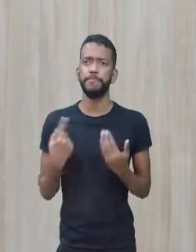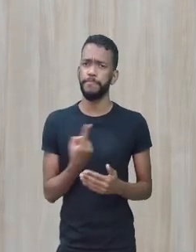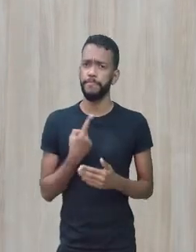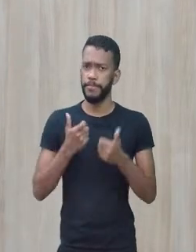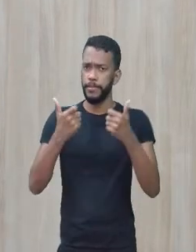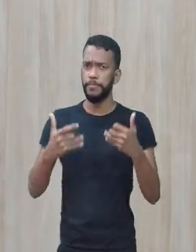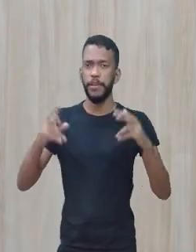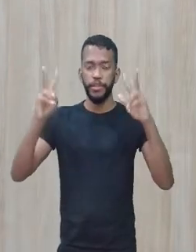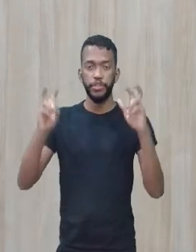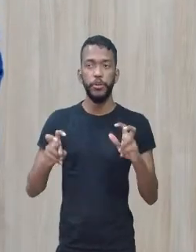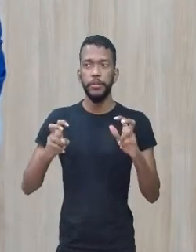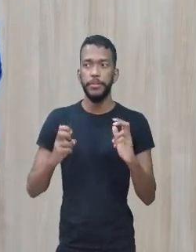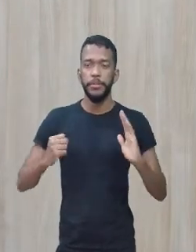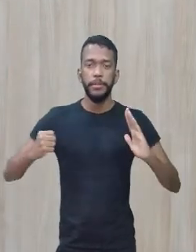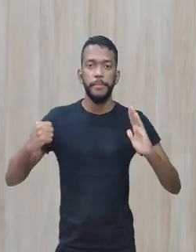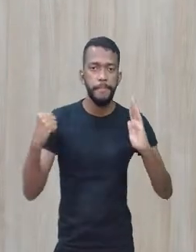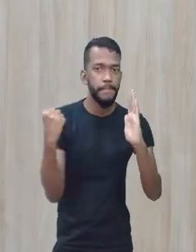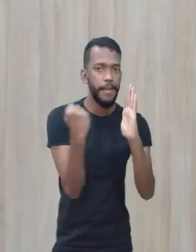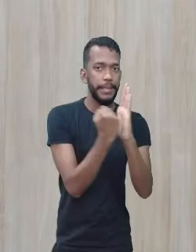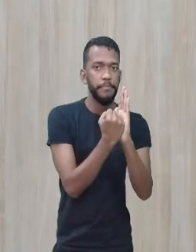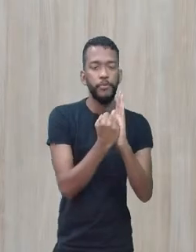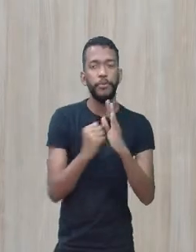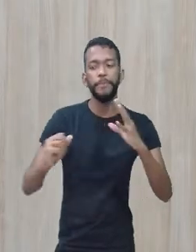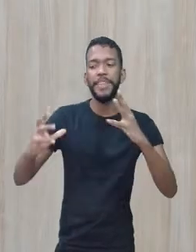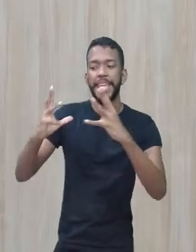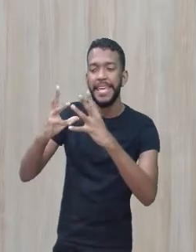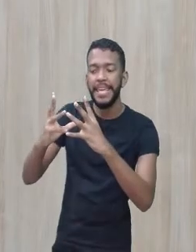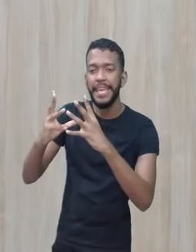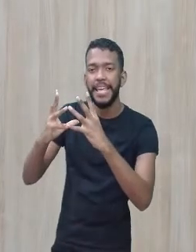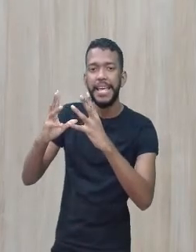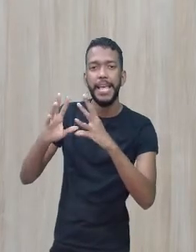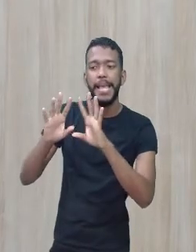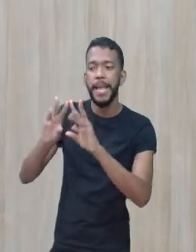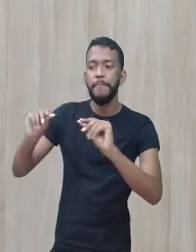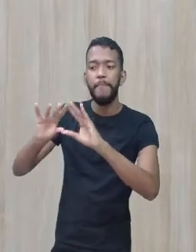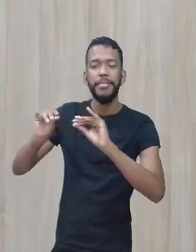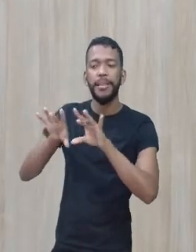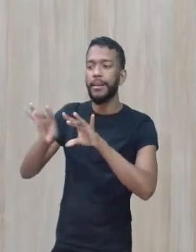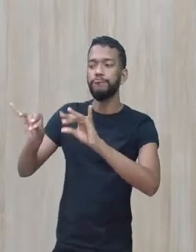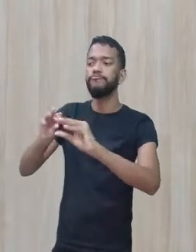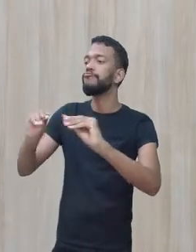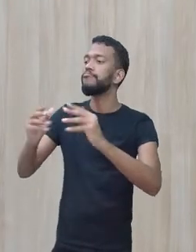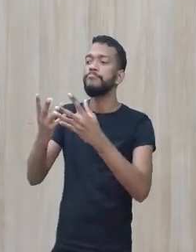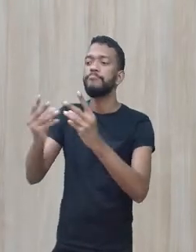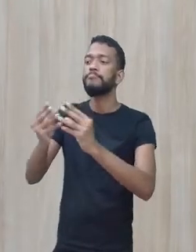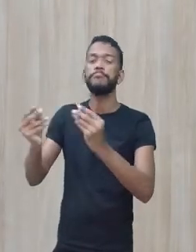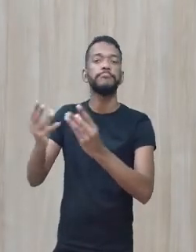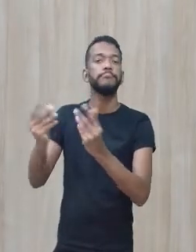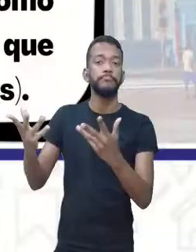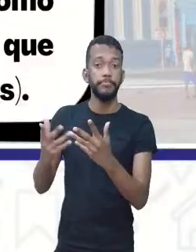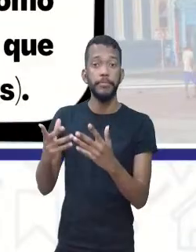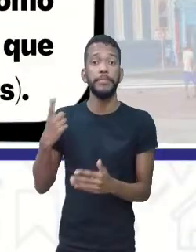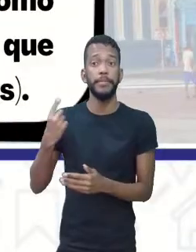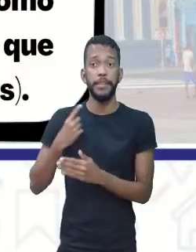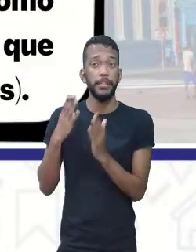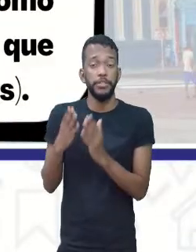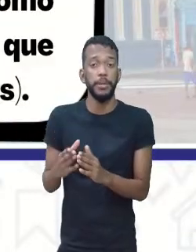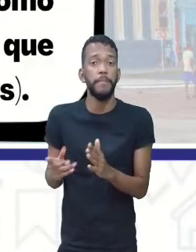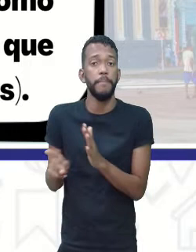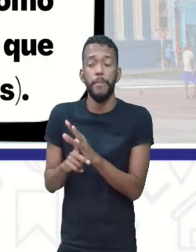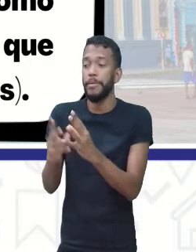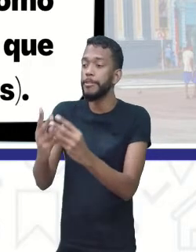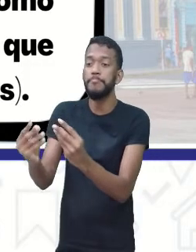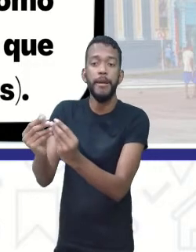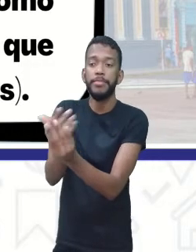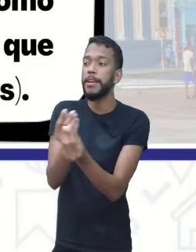né, de patrimônio imaterial, então nós levamos em consideração que os bens culturais de natureza imaterial,